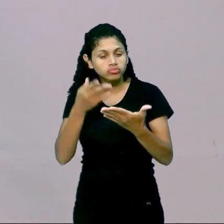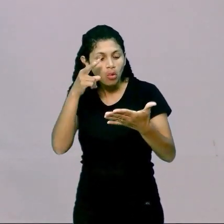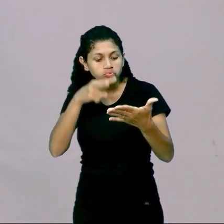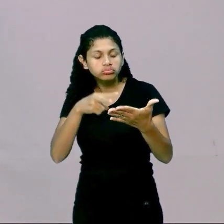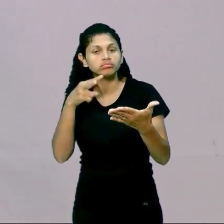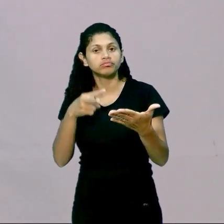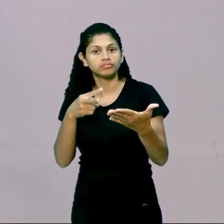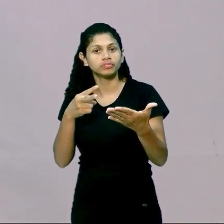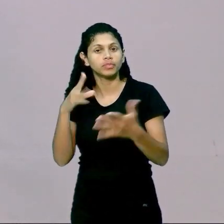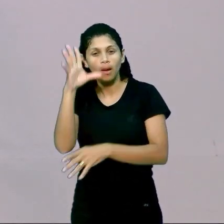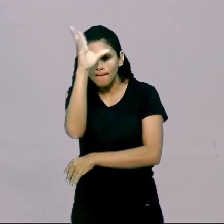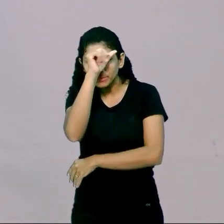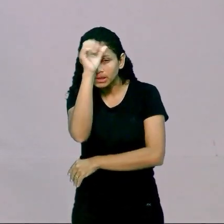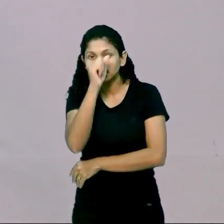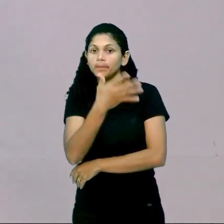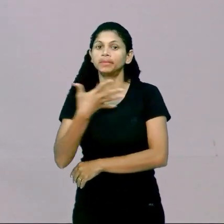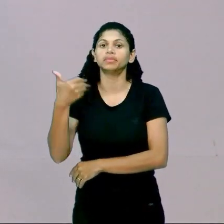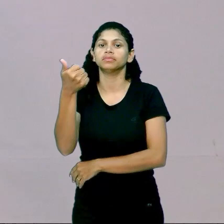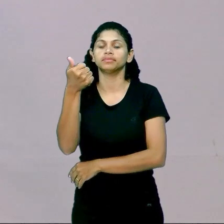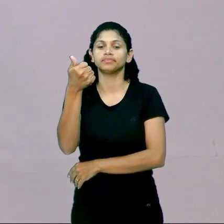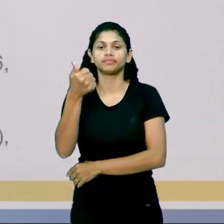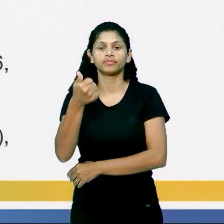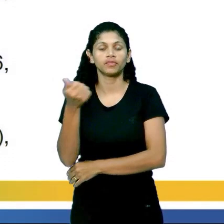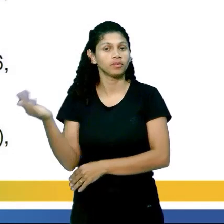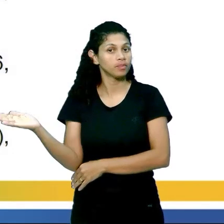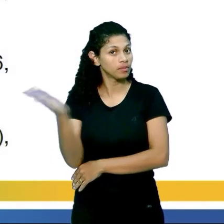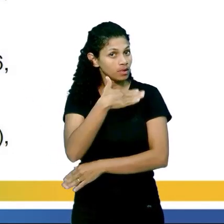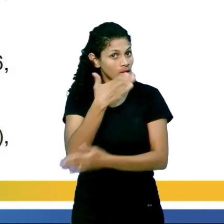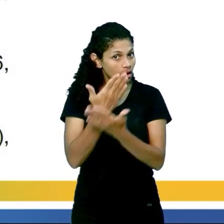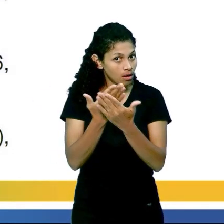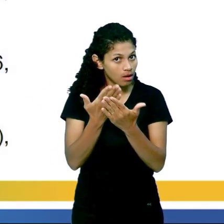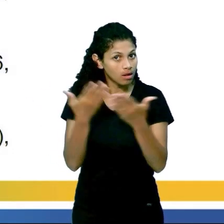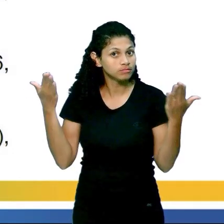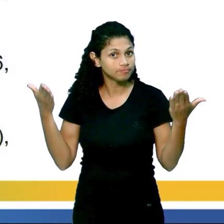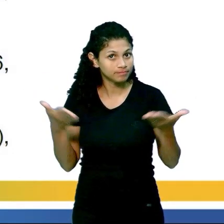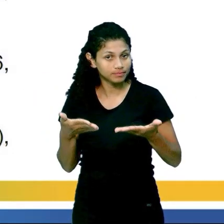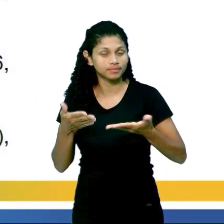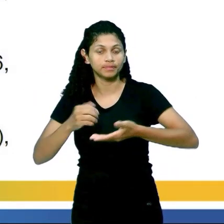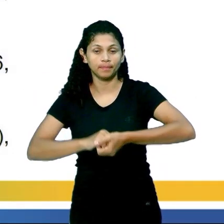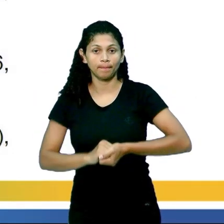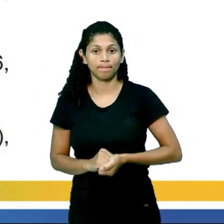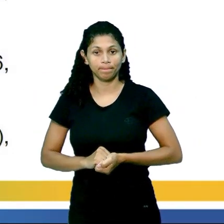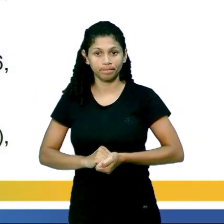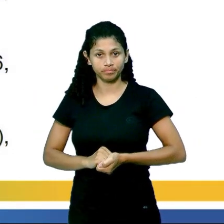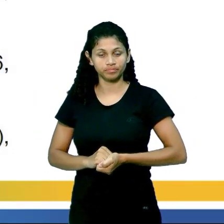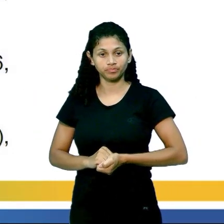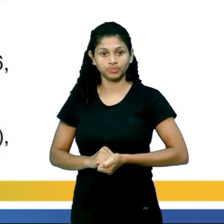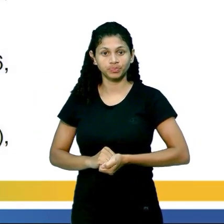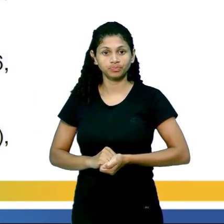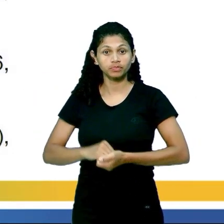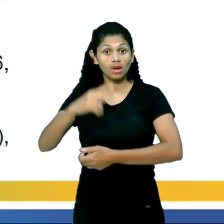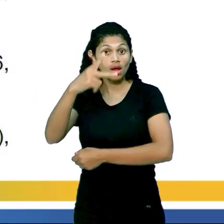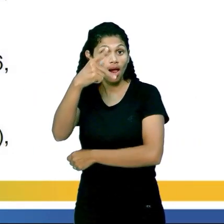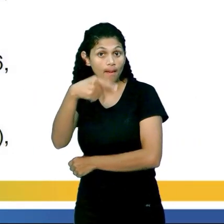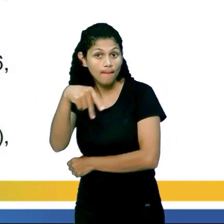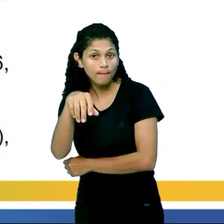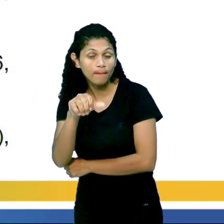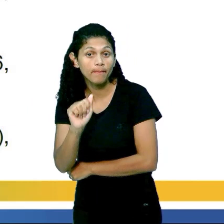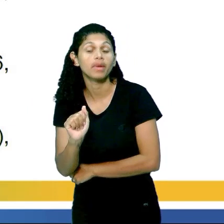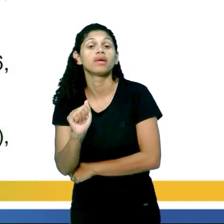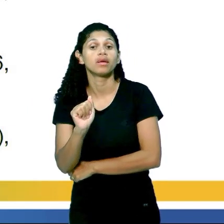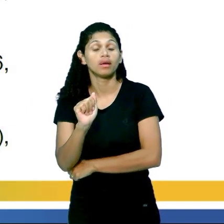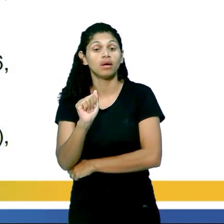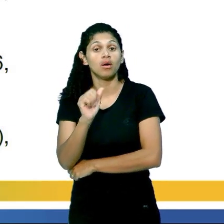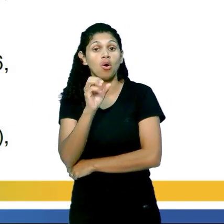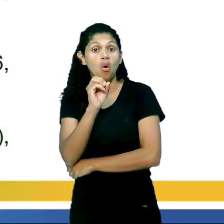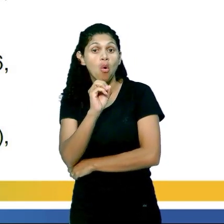melhor aprendizagem. Vamos à aula de hoje. Progressão aritmética. A progressão aritmética,